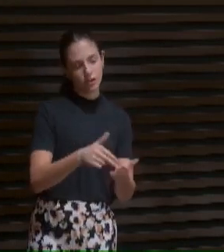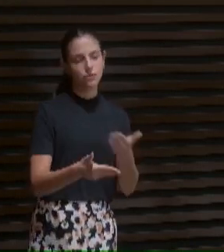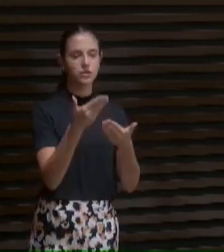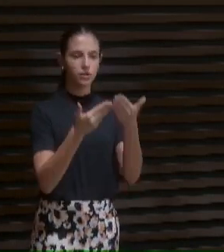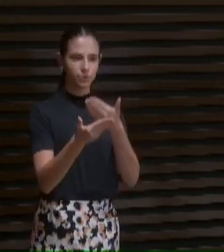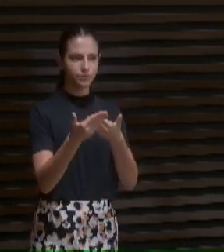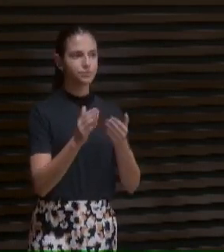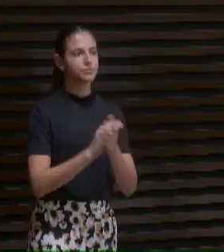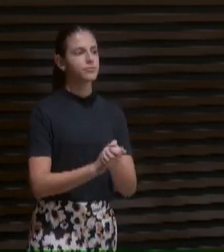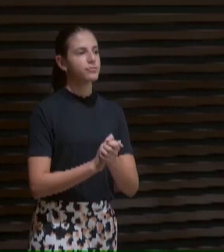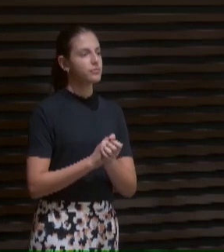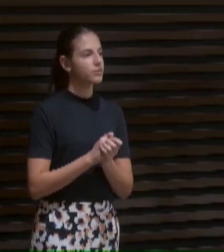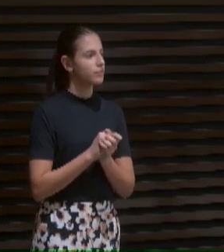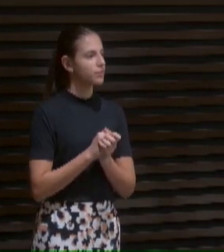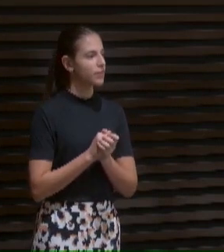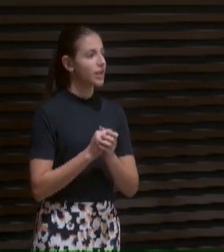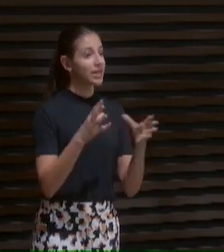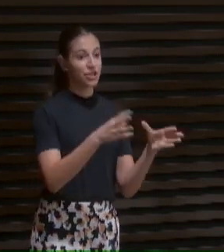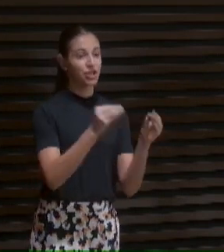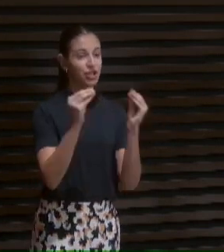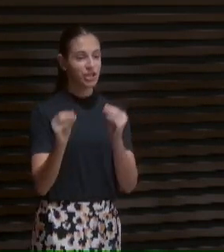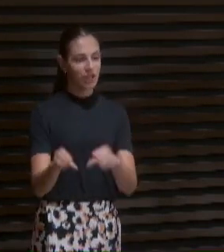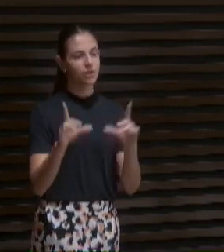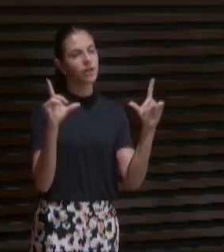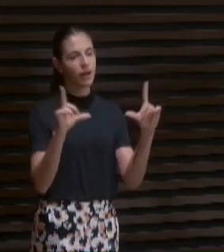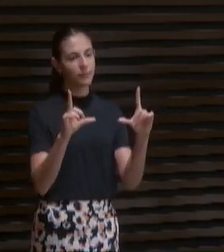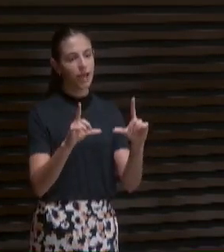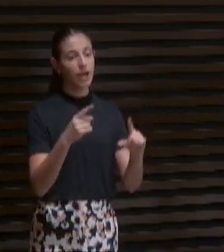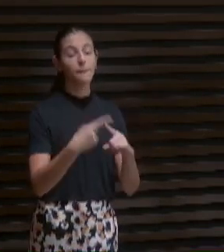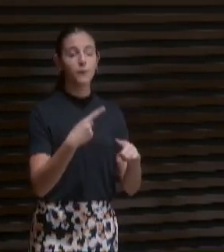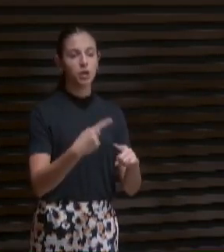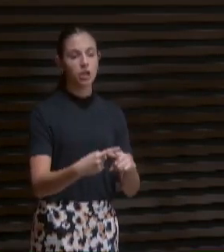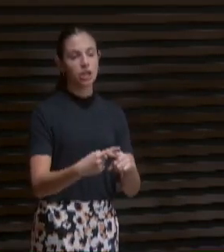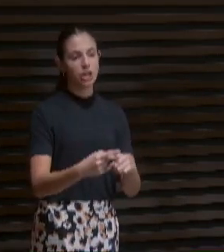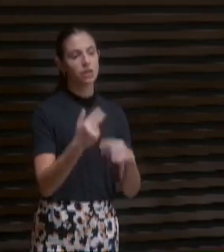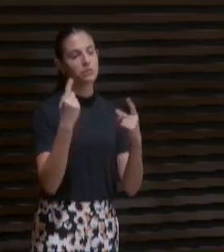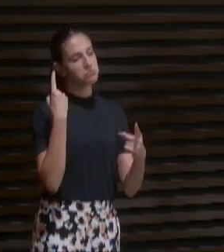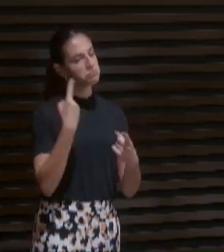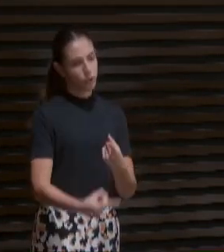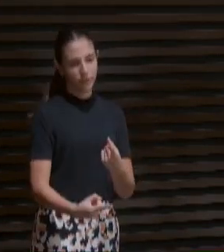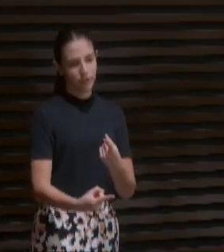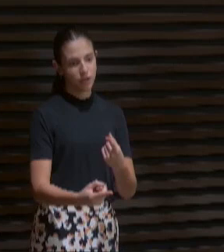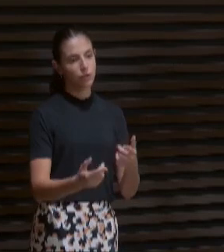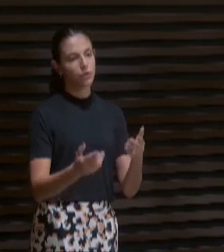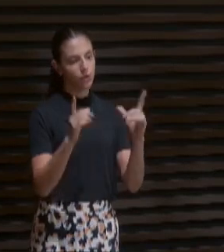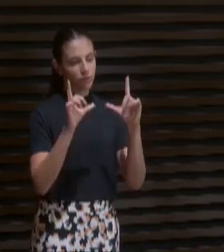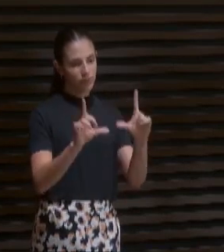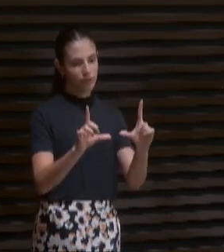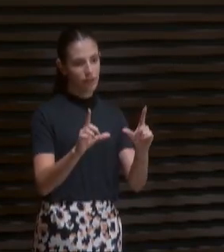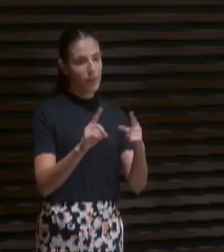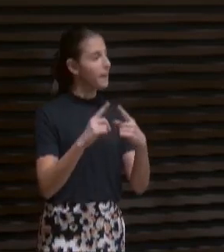Tá? Eles tiraram a placa, porque é proibido colocar isso lá agora. Mas ele não tira